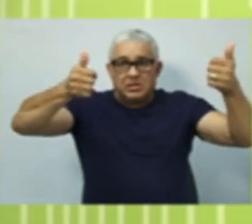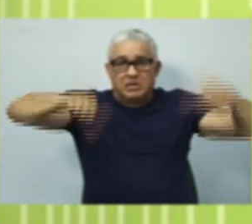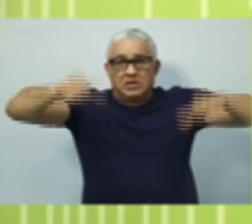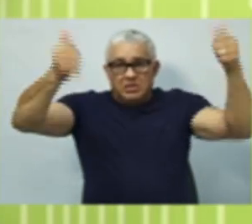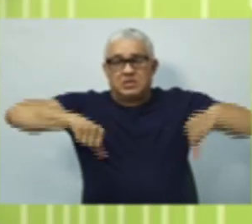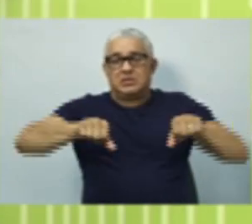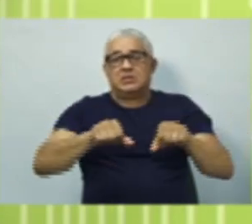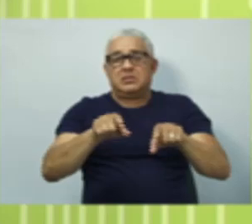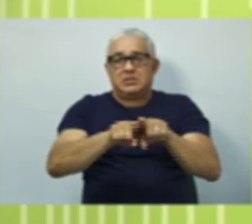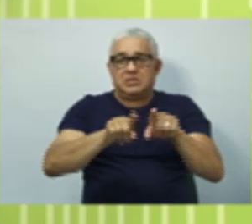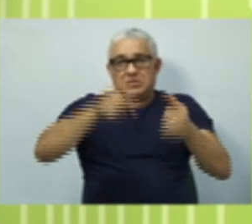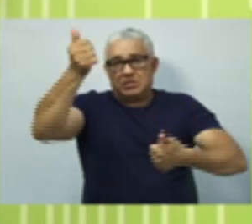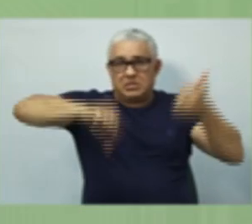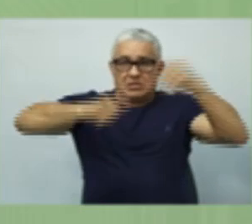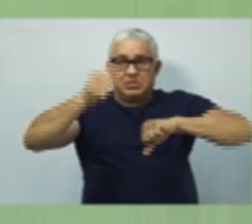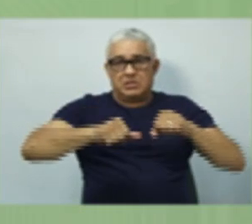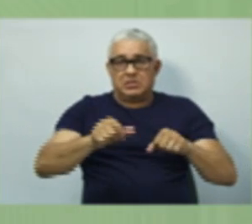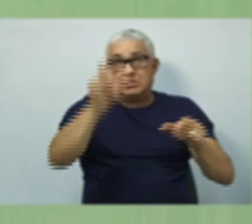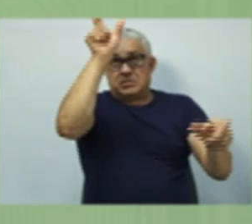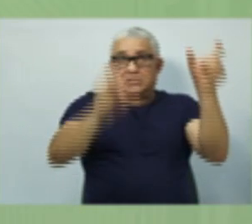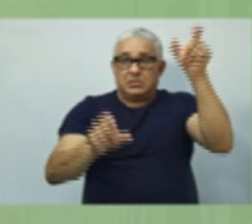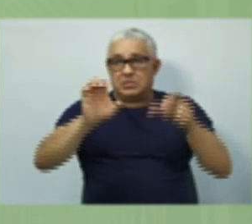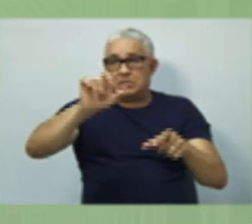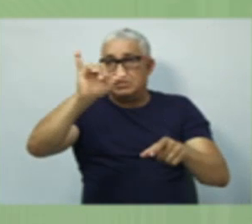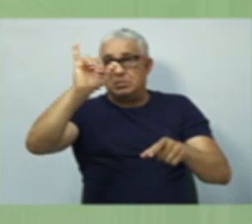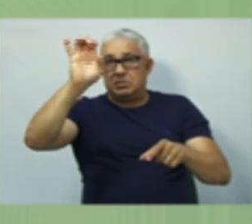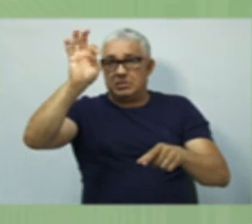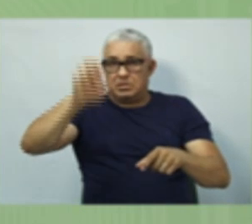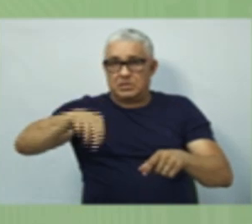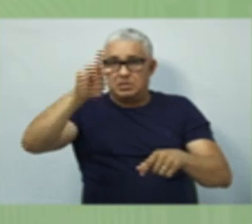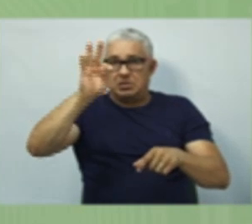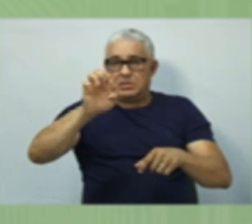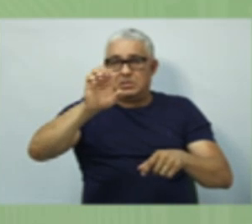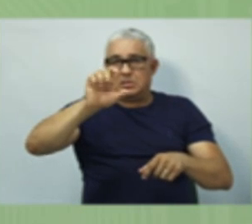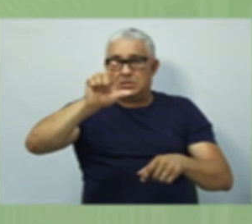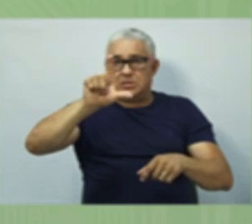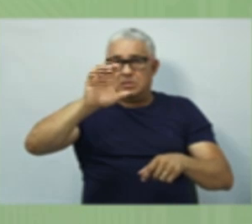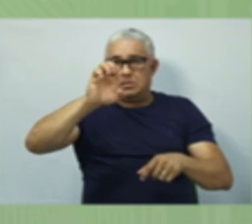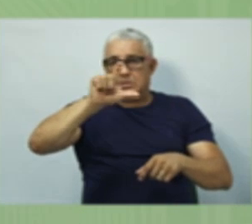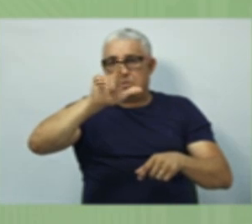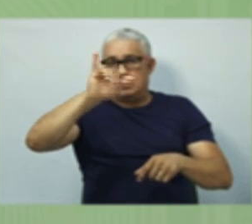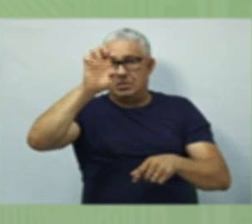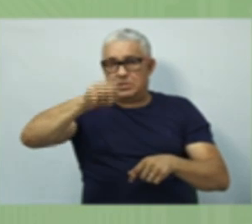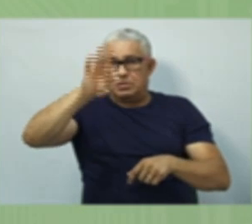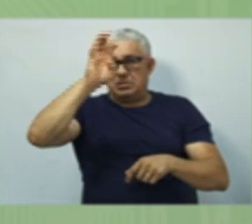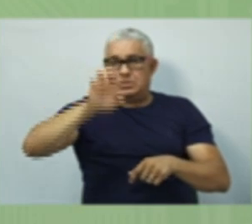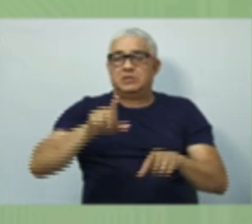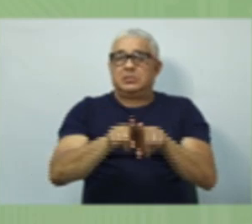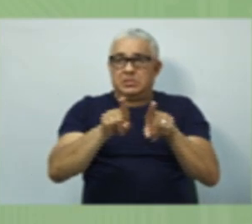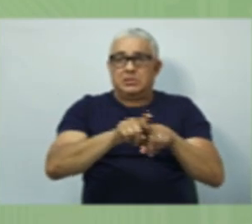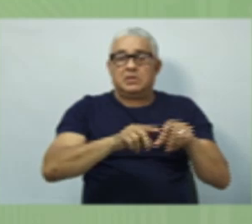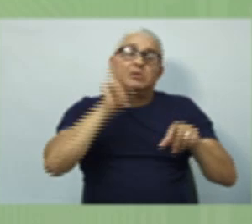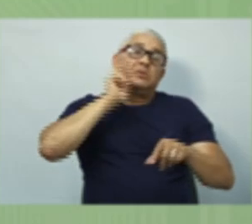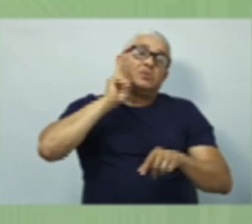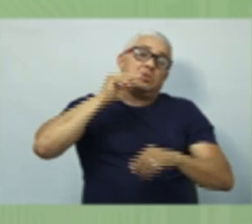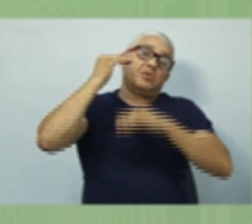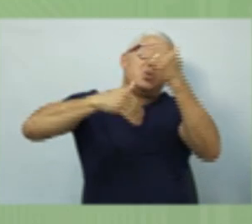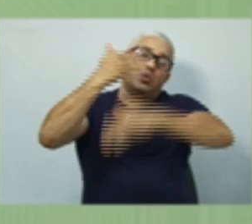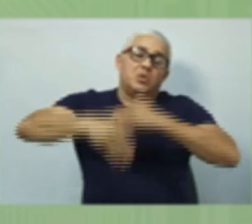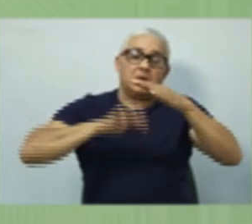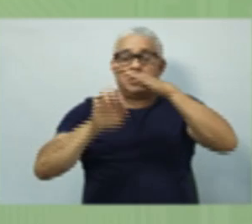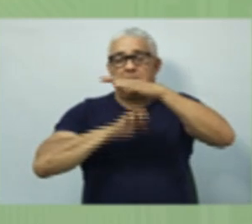o cliente. Falamos aqui também nas nossas aulas sobre o histórico e o desenvolvimento